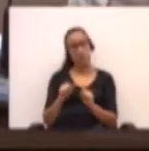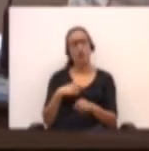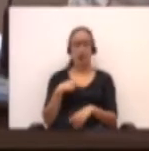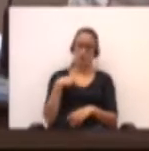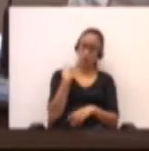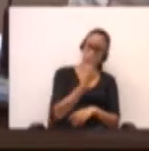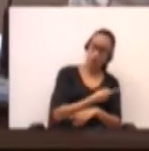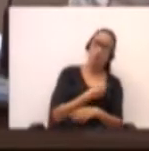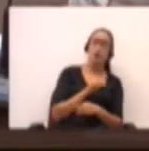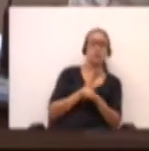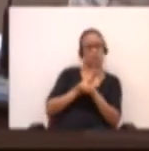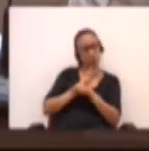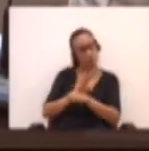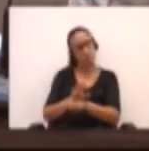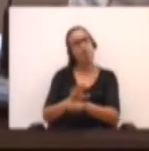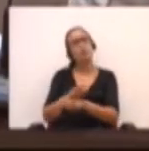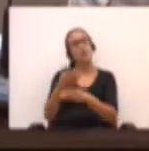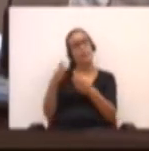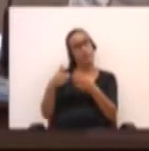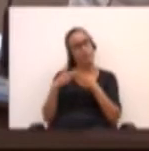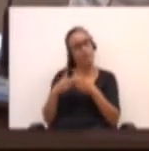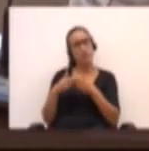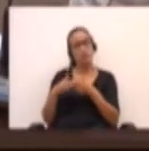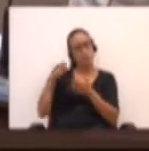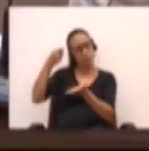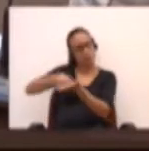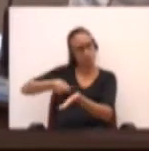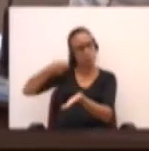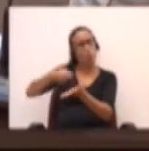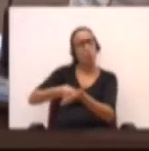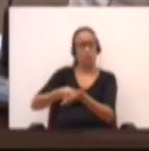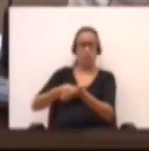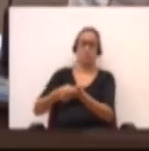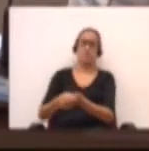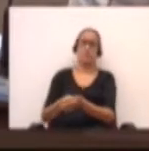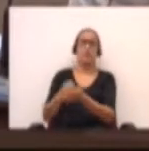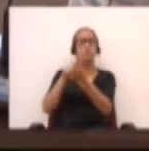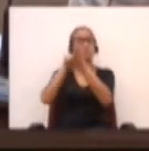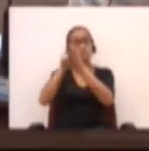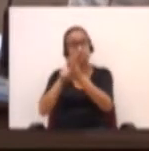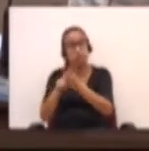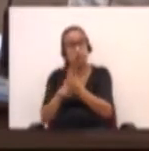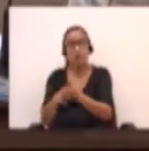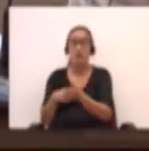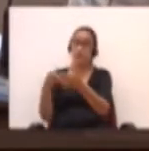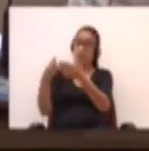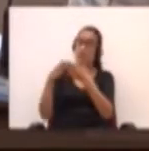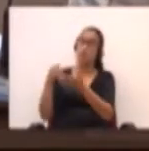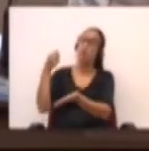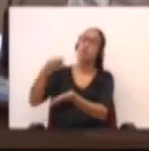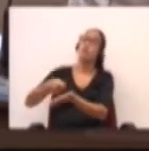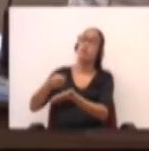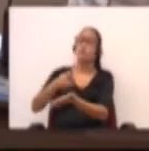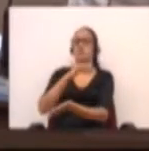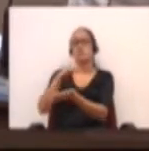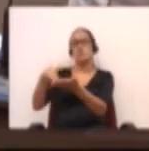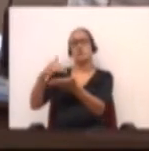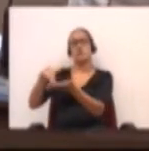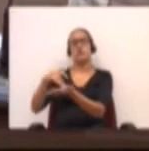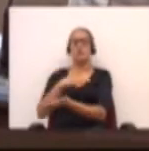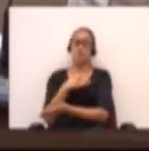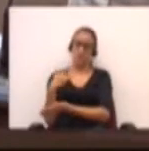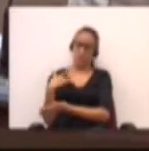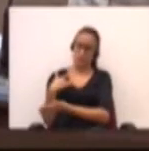sim nós teríamos, como Comissão da Saúde, quanto vereadores, investigar e cobrar isso da Secretaria da Saúde. Então,